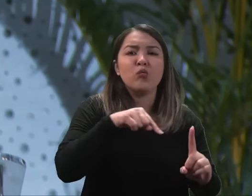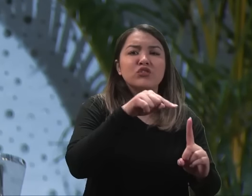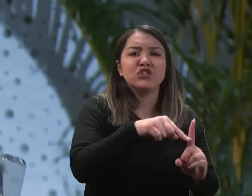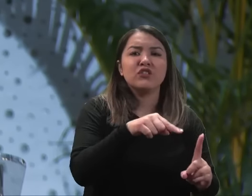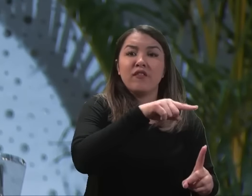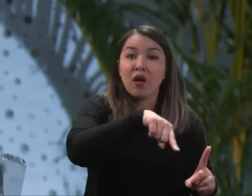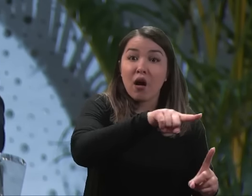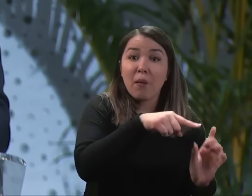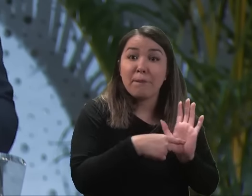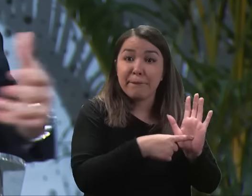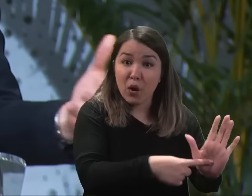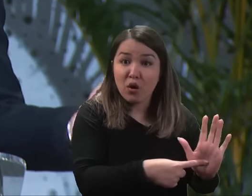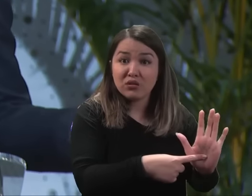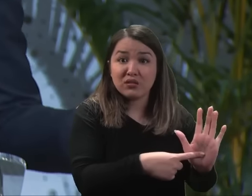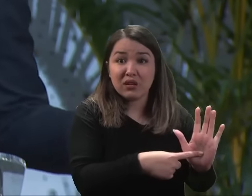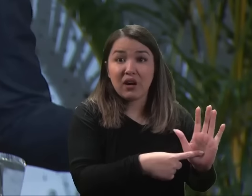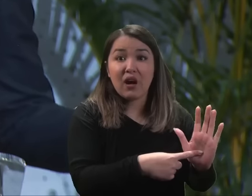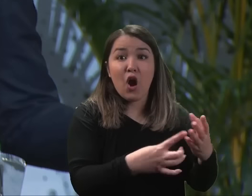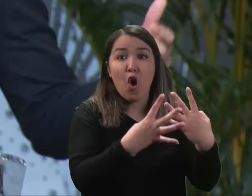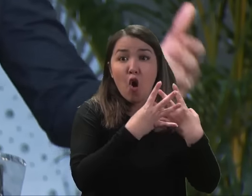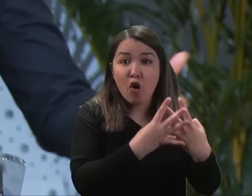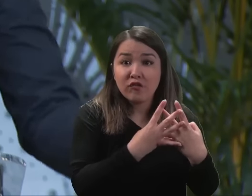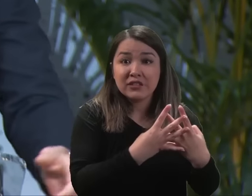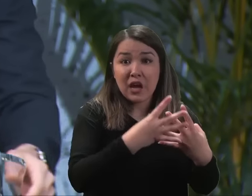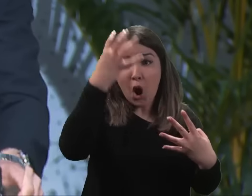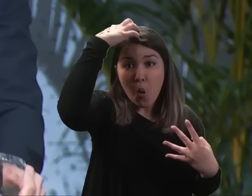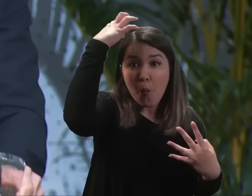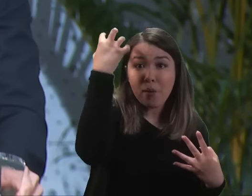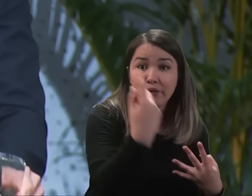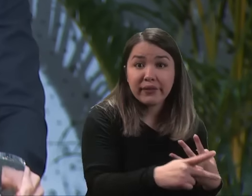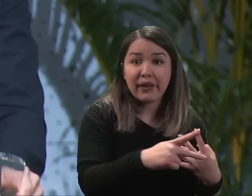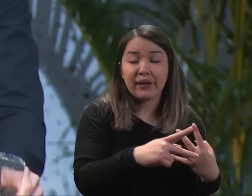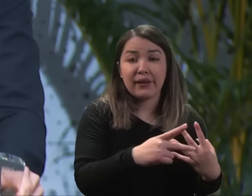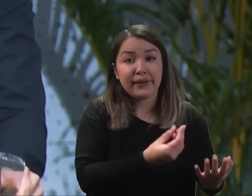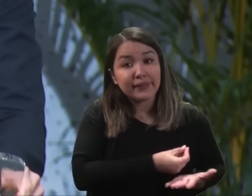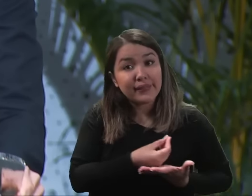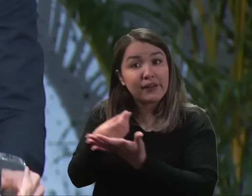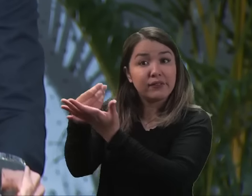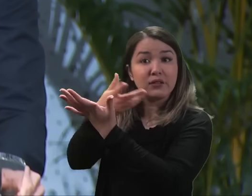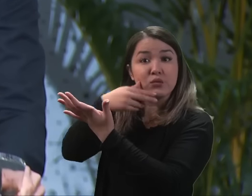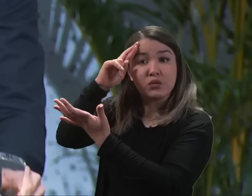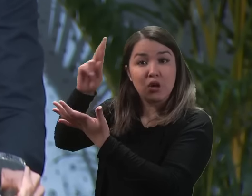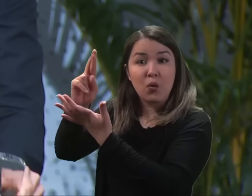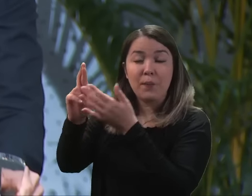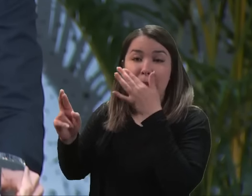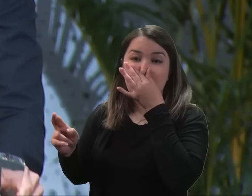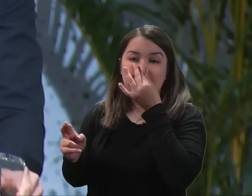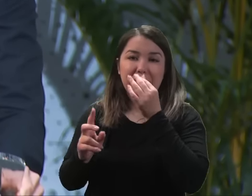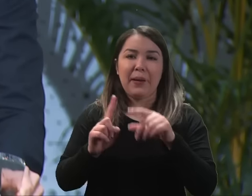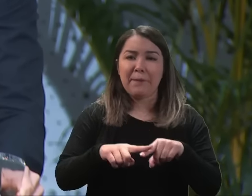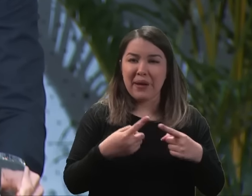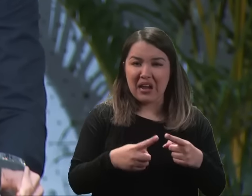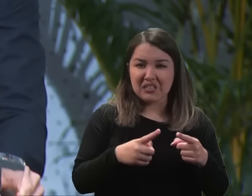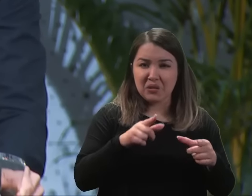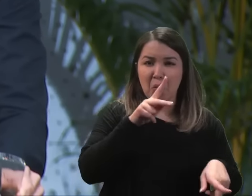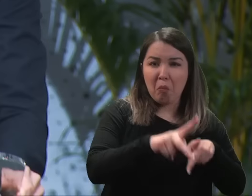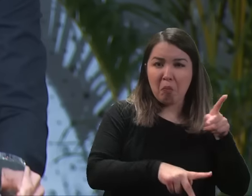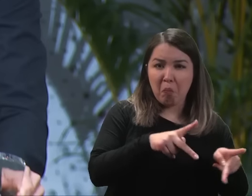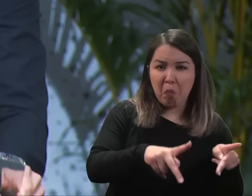confissão da sua culpa e a se entregarem ao Senhor no entanto eles não aceitaram